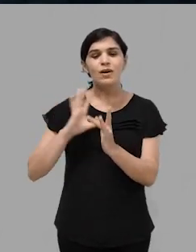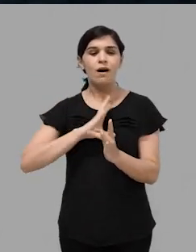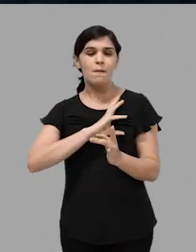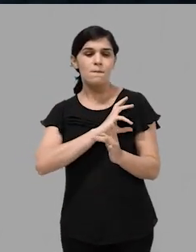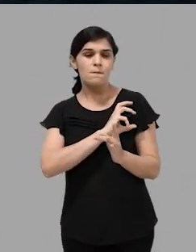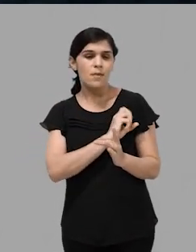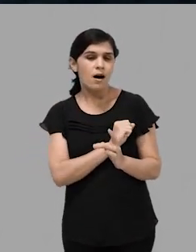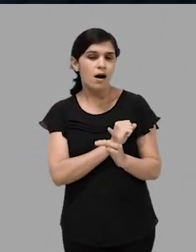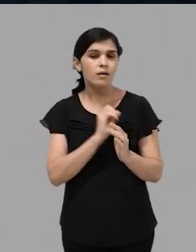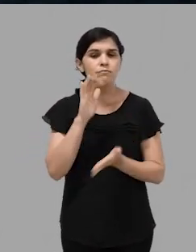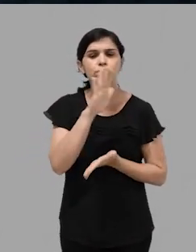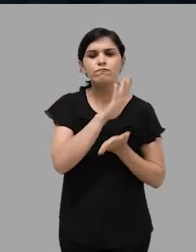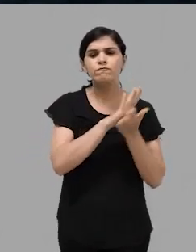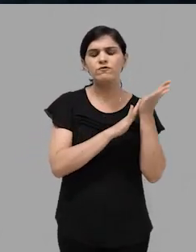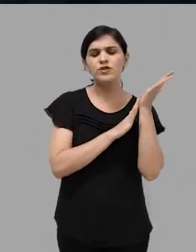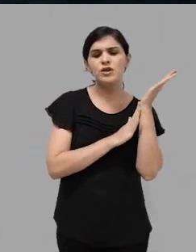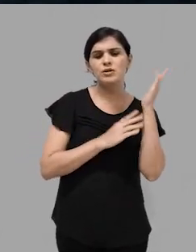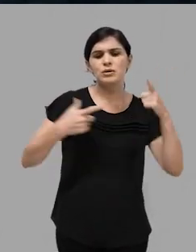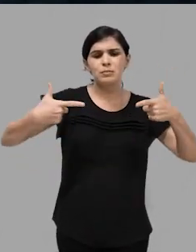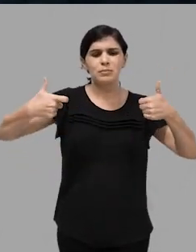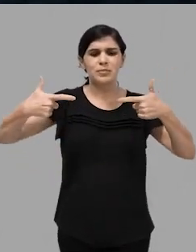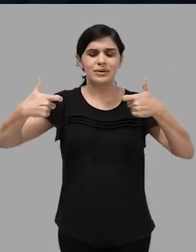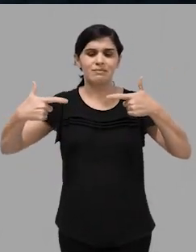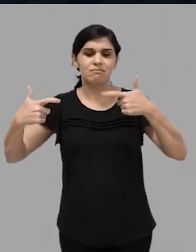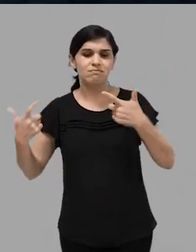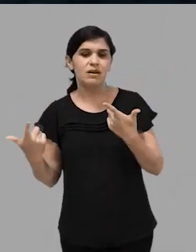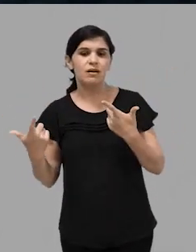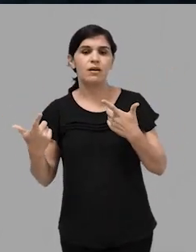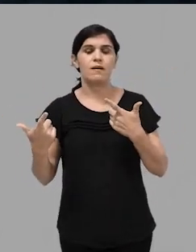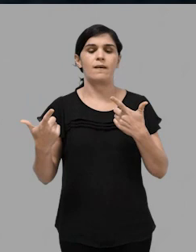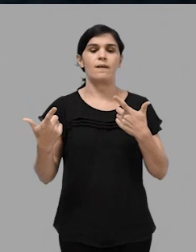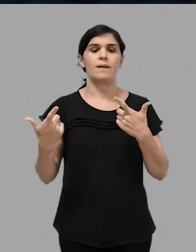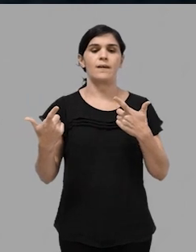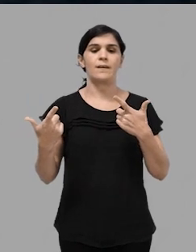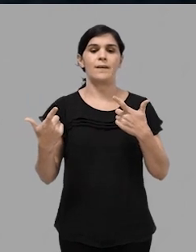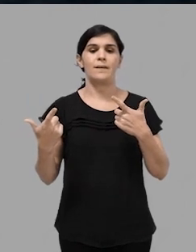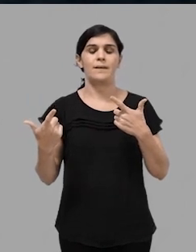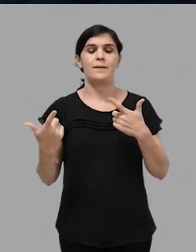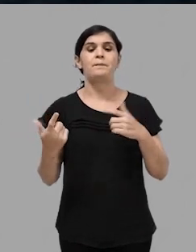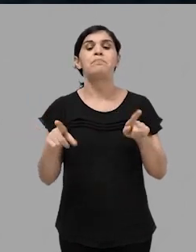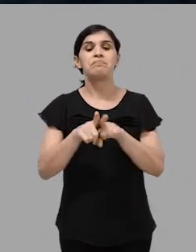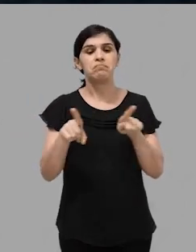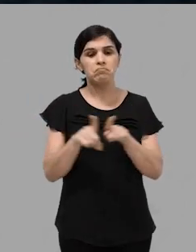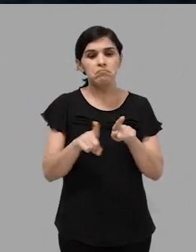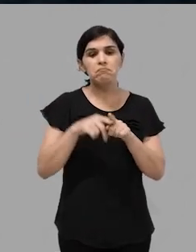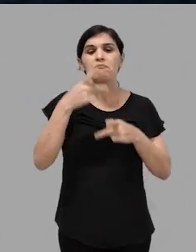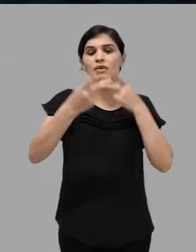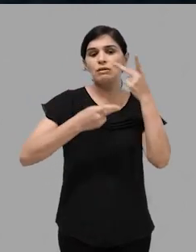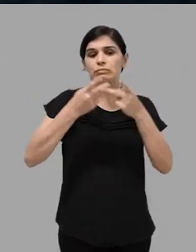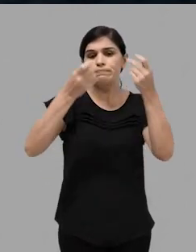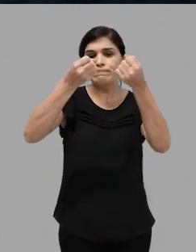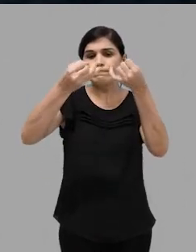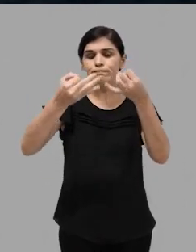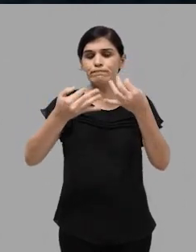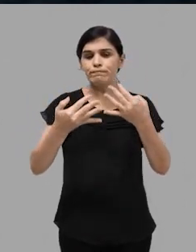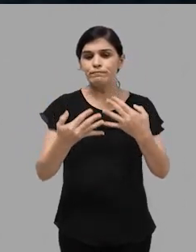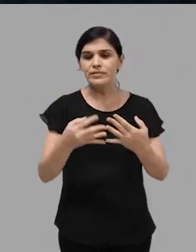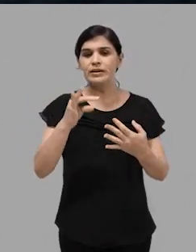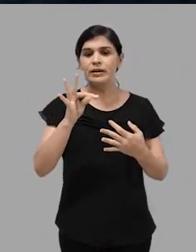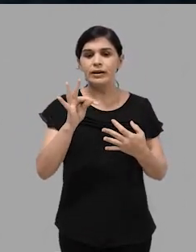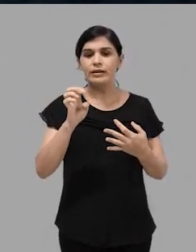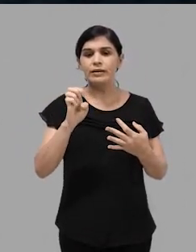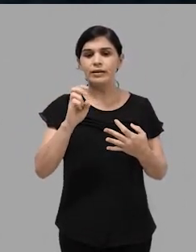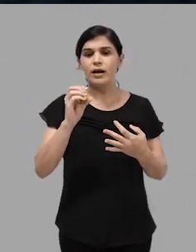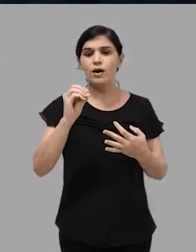falei de teocentrismo. Teocentrismo significa Deus, Teo, no centro do universo.